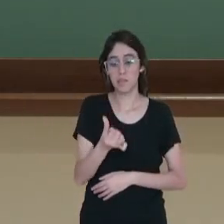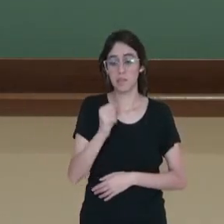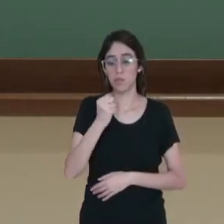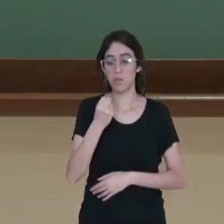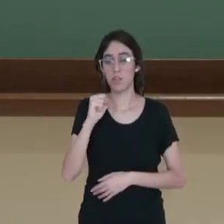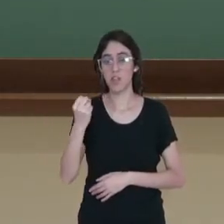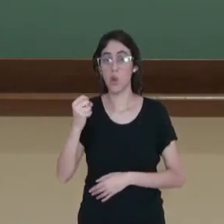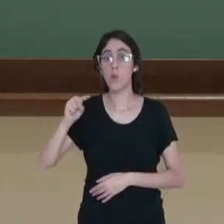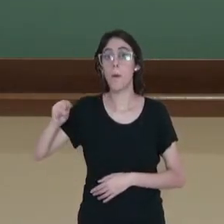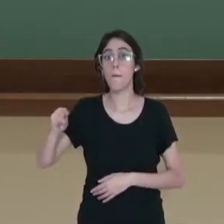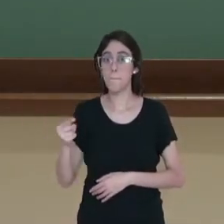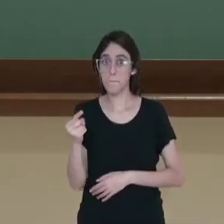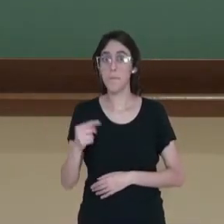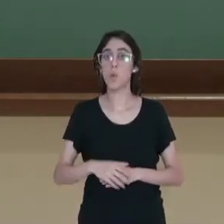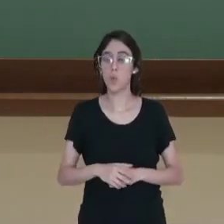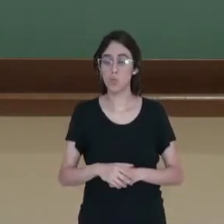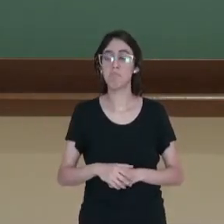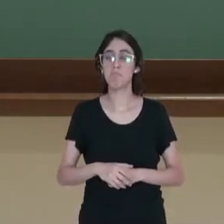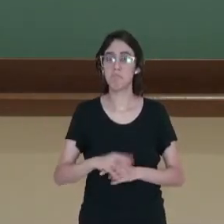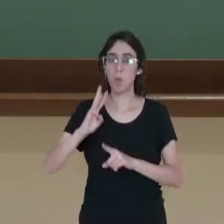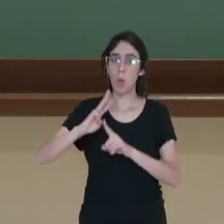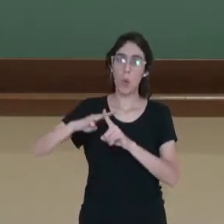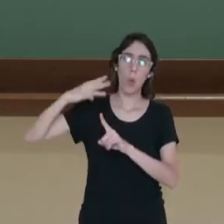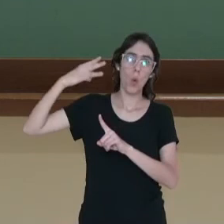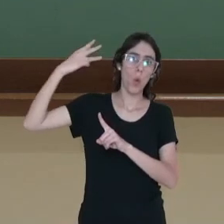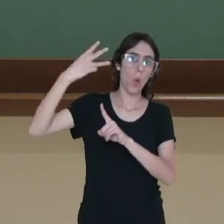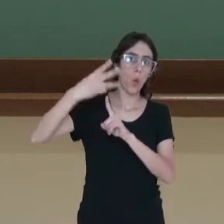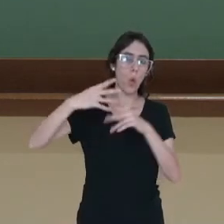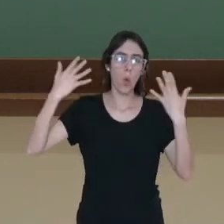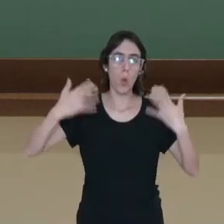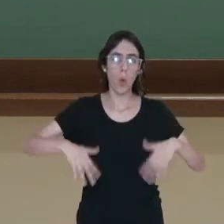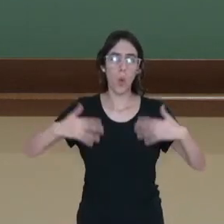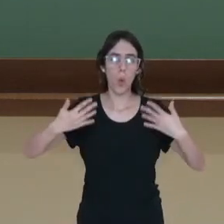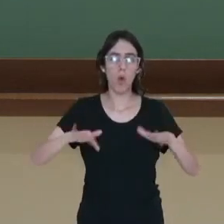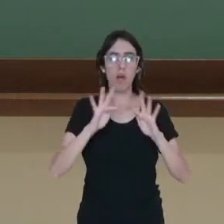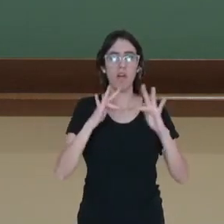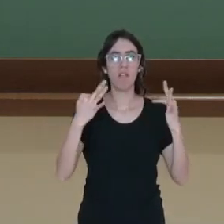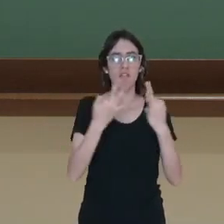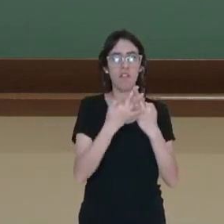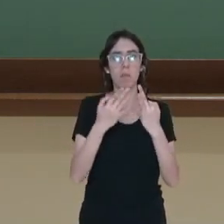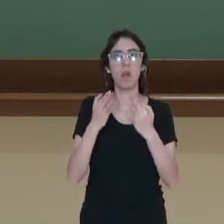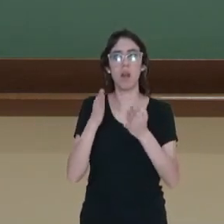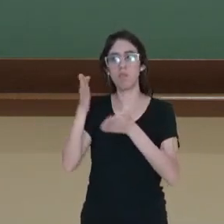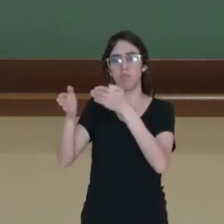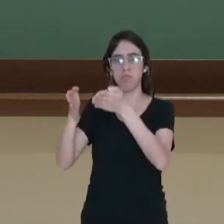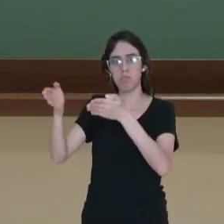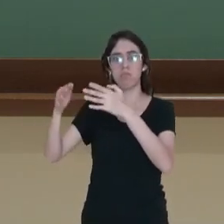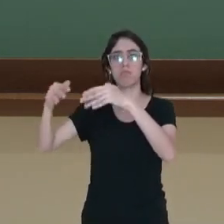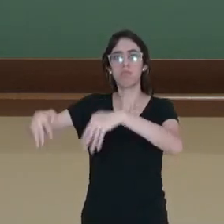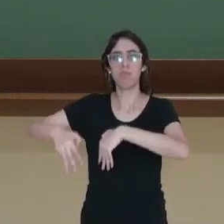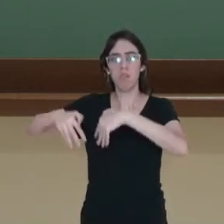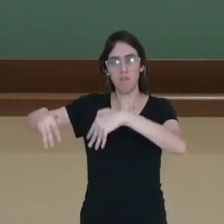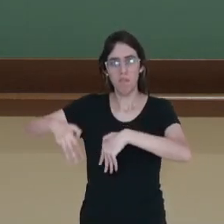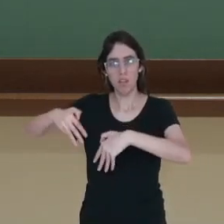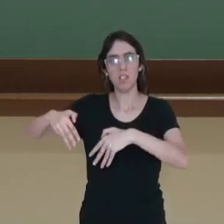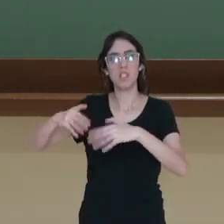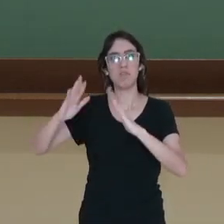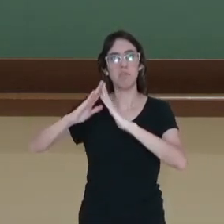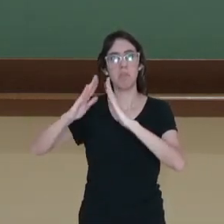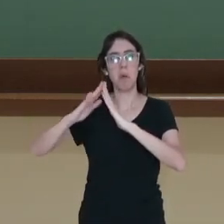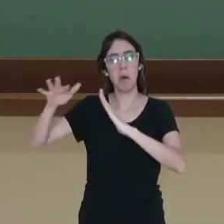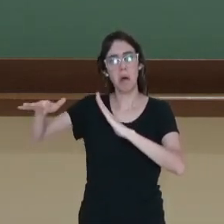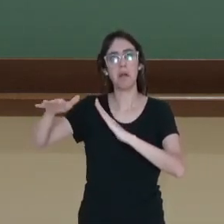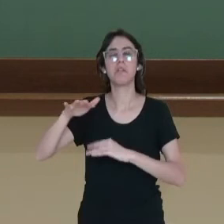mil. Portanto, 3 vezes maior o número de famílias assentadas do que tinha antes. Então, houve um avanço na área da reforma